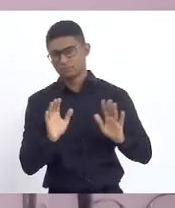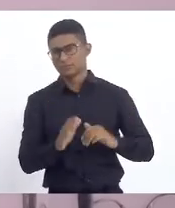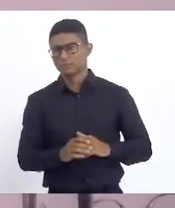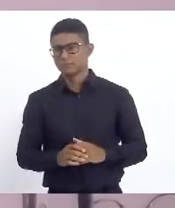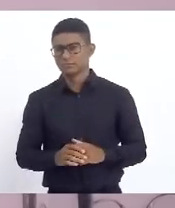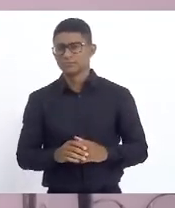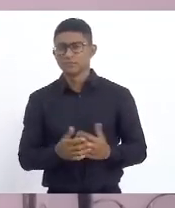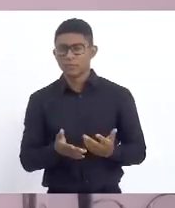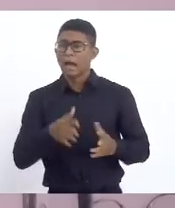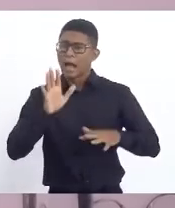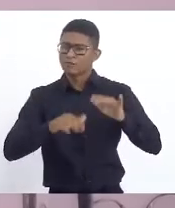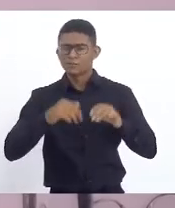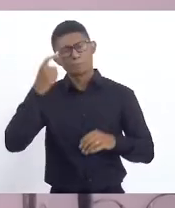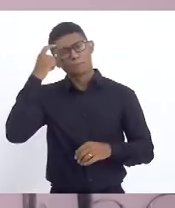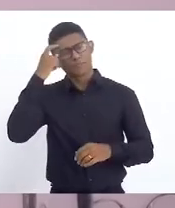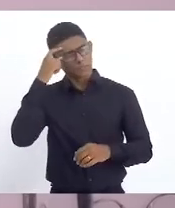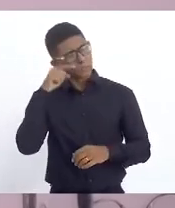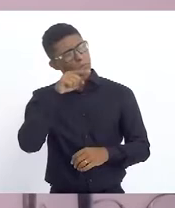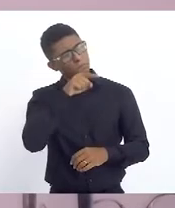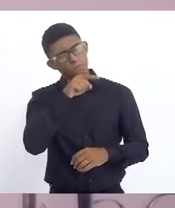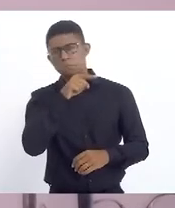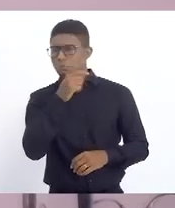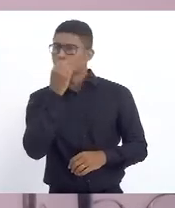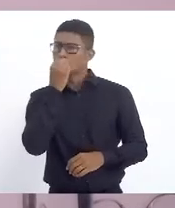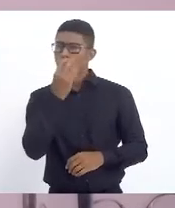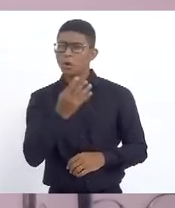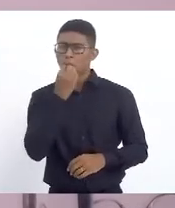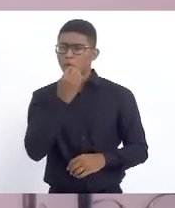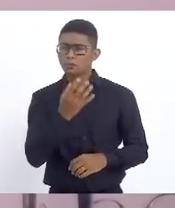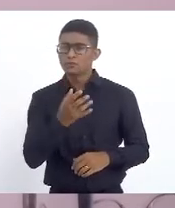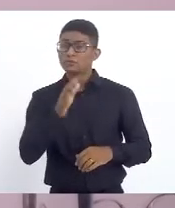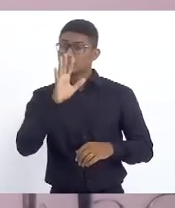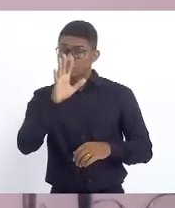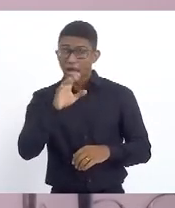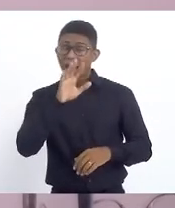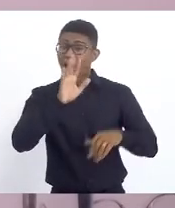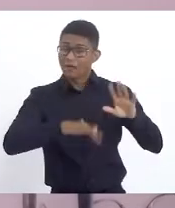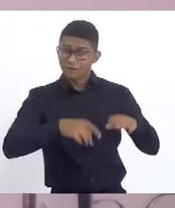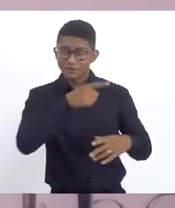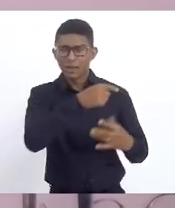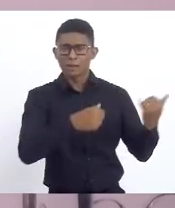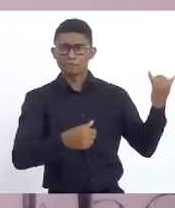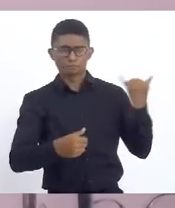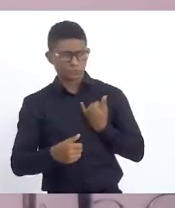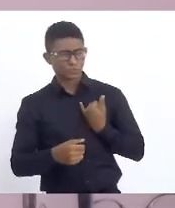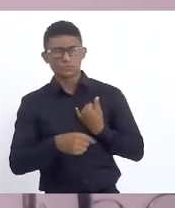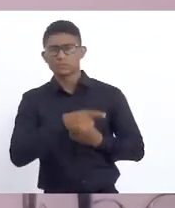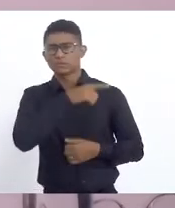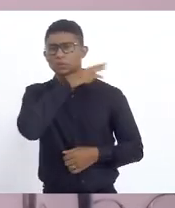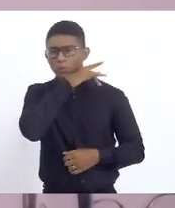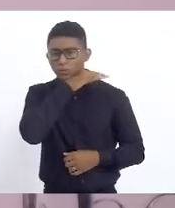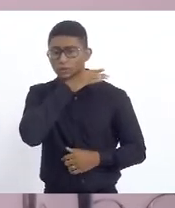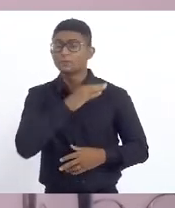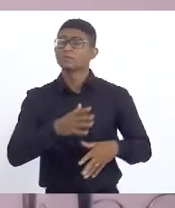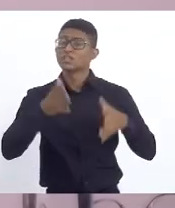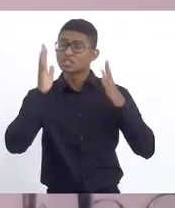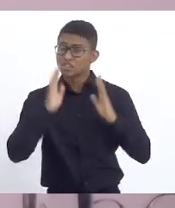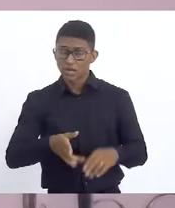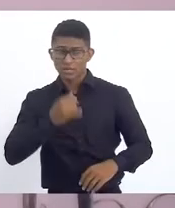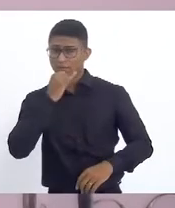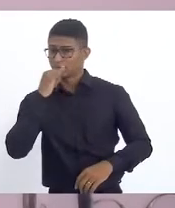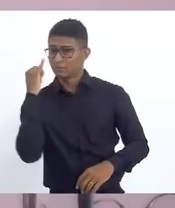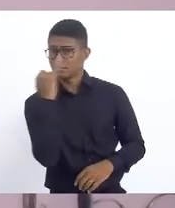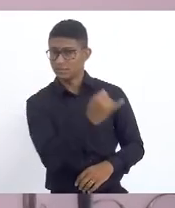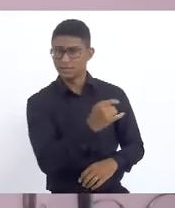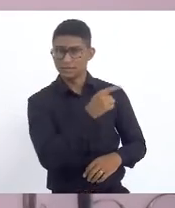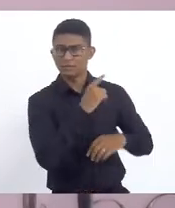uma boa notícia, mas pode ser uma trágica notícia. E já oficiei à SEDAI esse